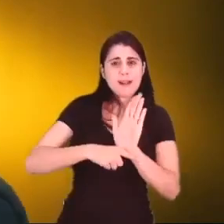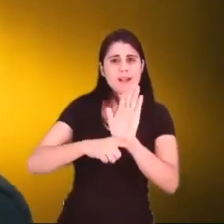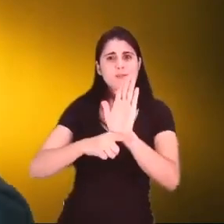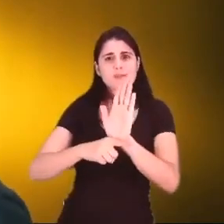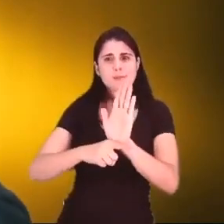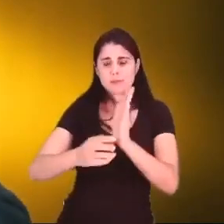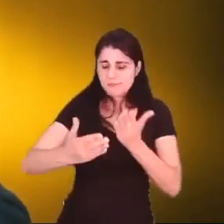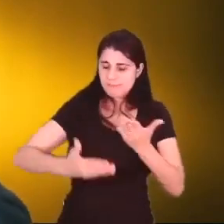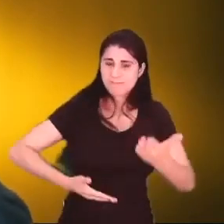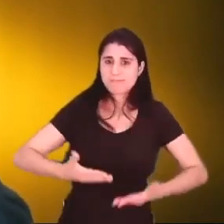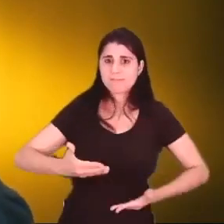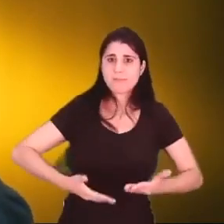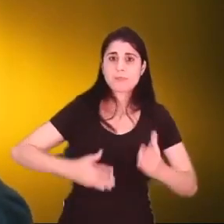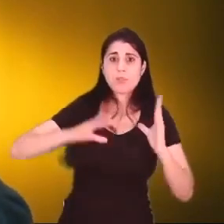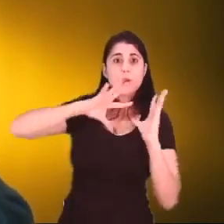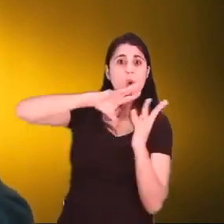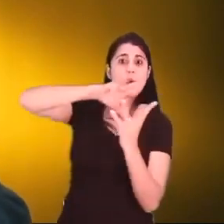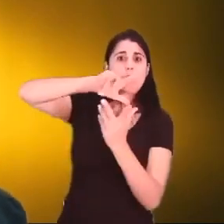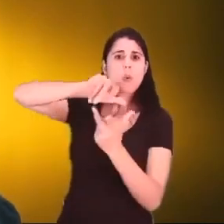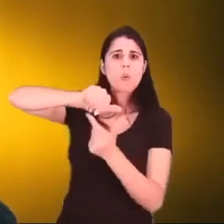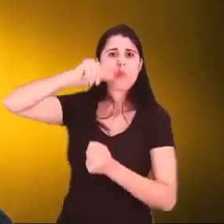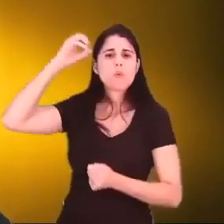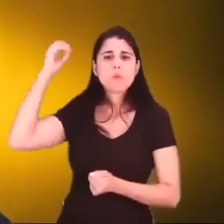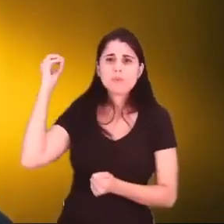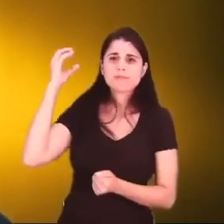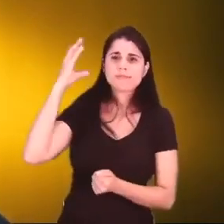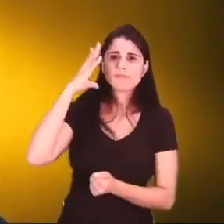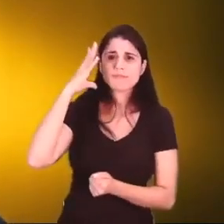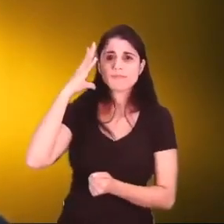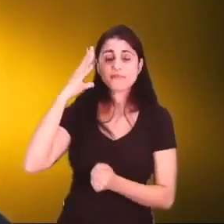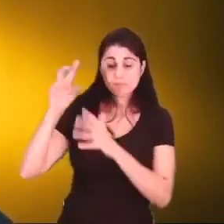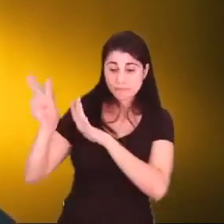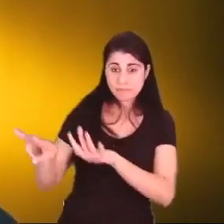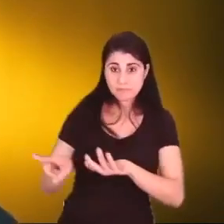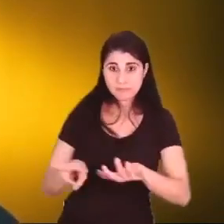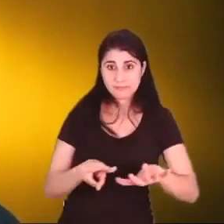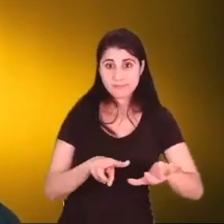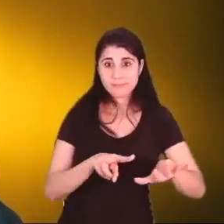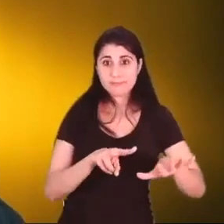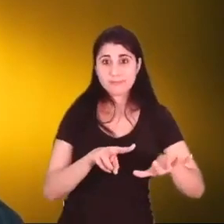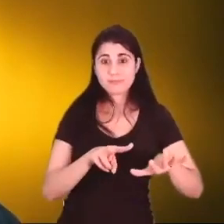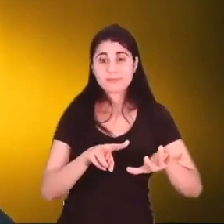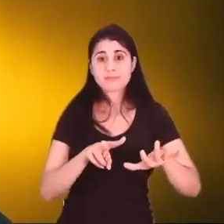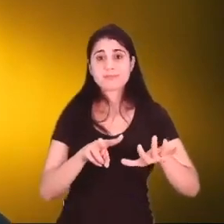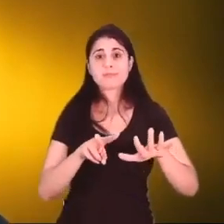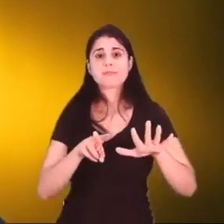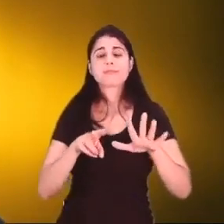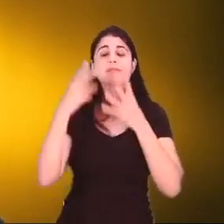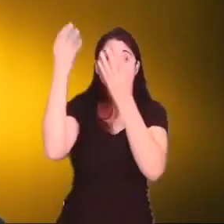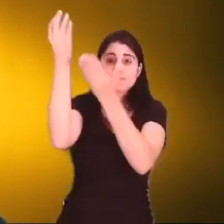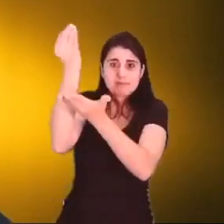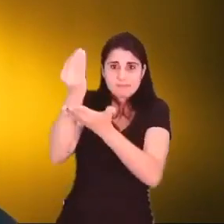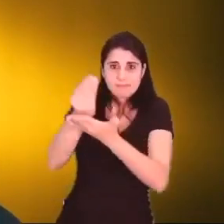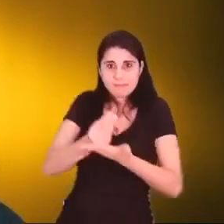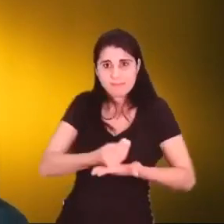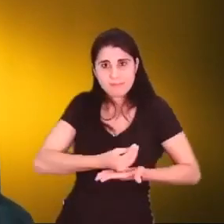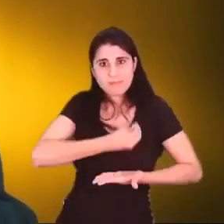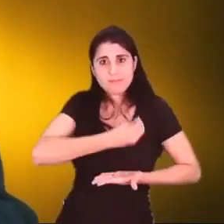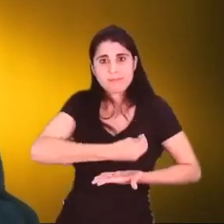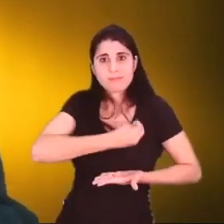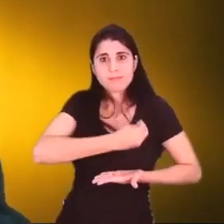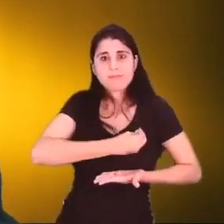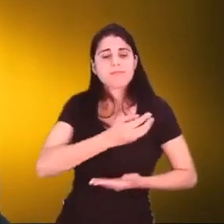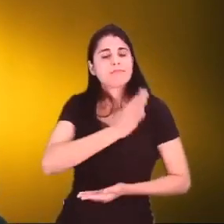o mundo espiritual, que durante esta semana esteve presente